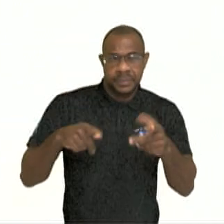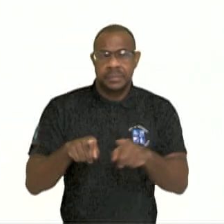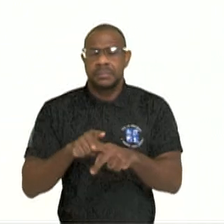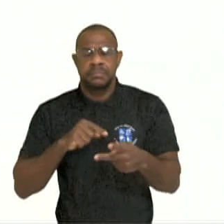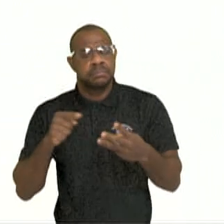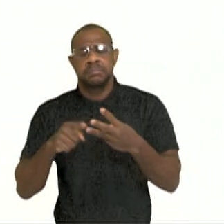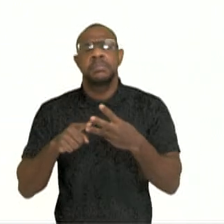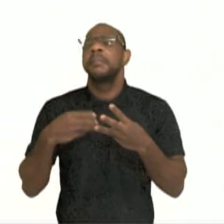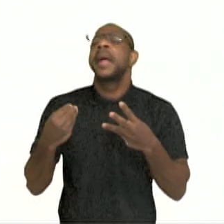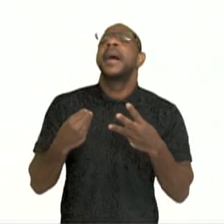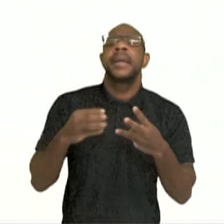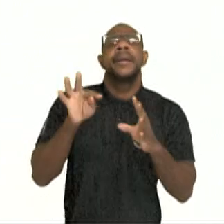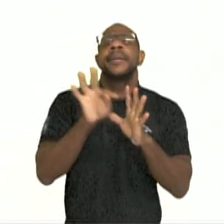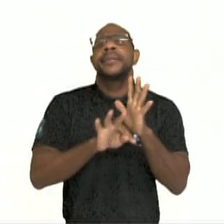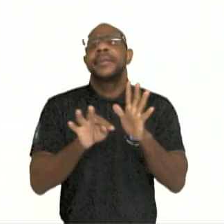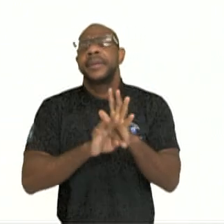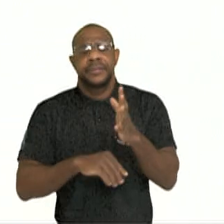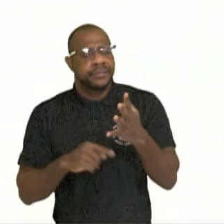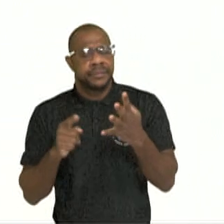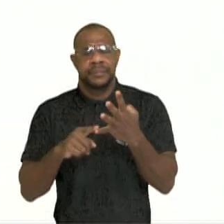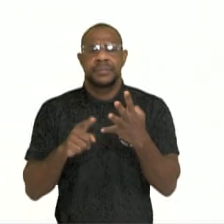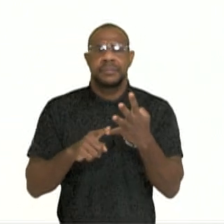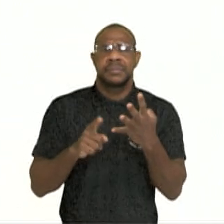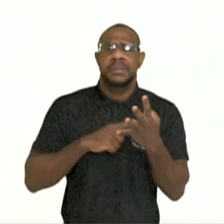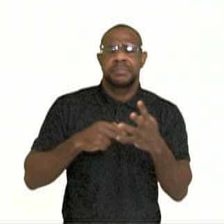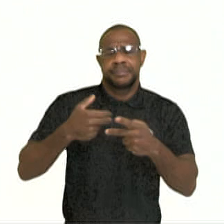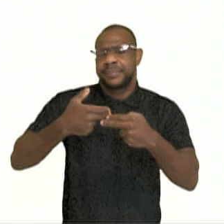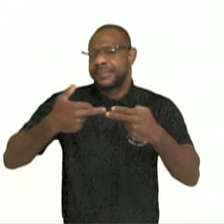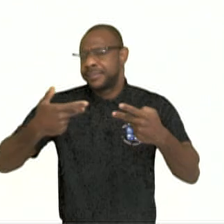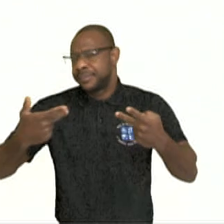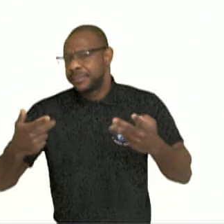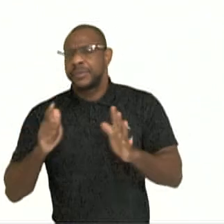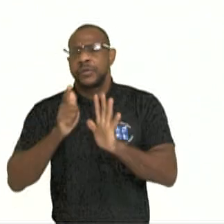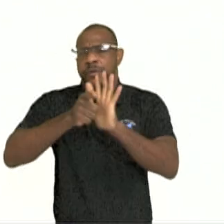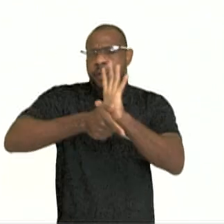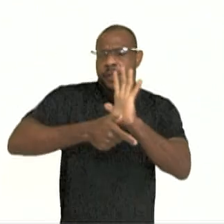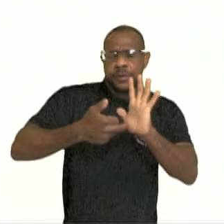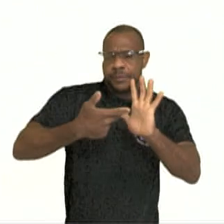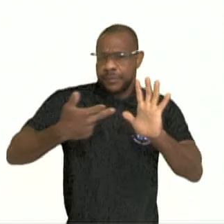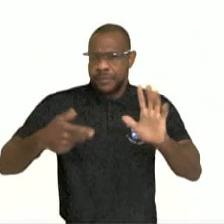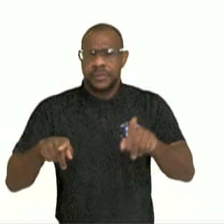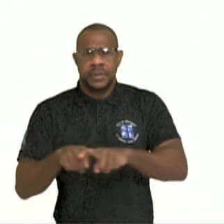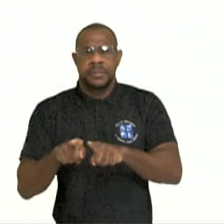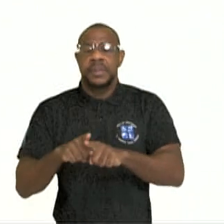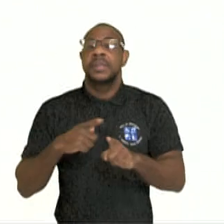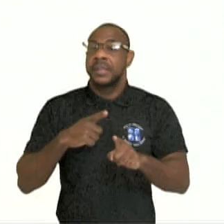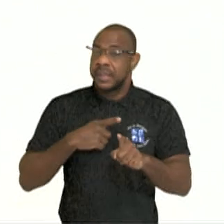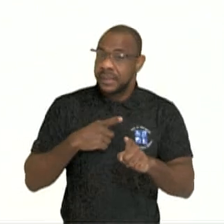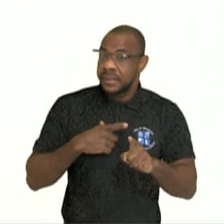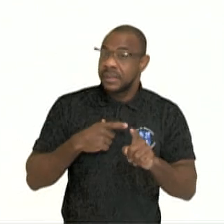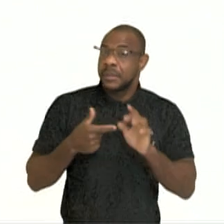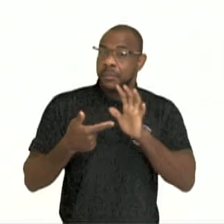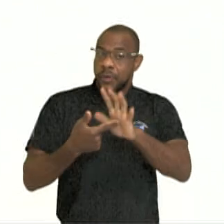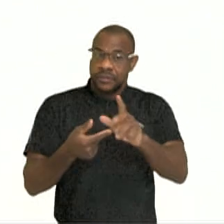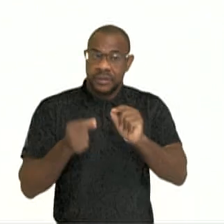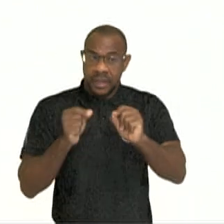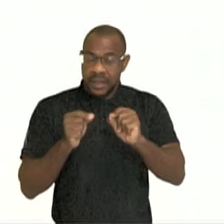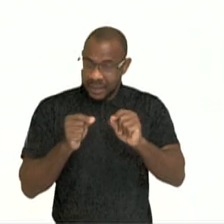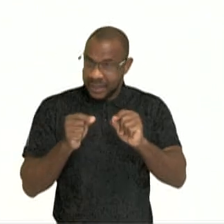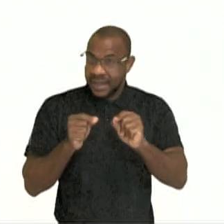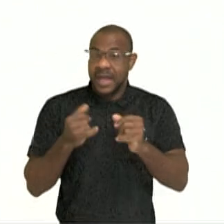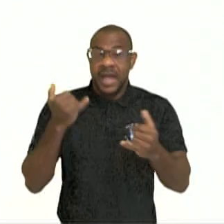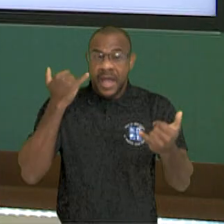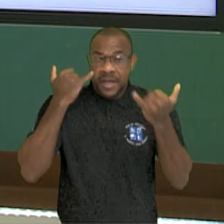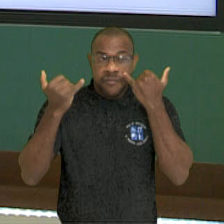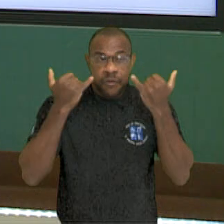desse texto, reconhecer elementos que compõem o gênero, inferir informações implícitas, que é aquelas que nós